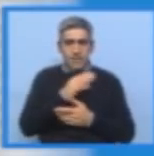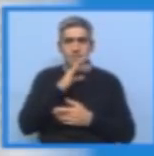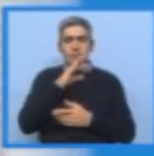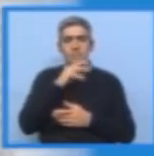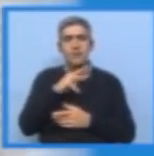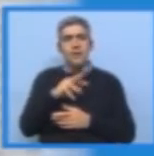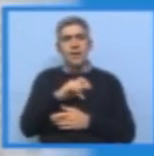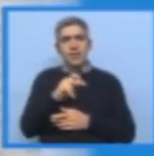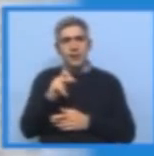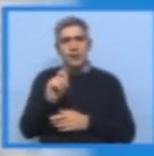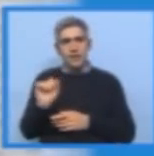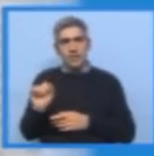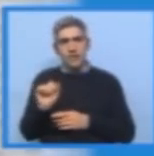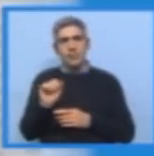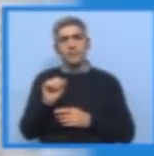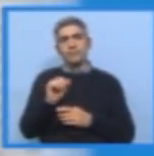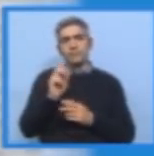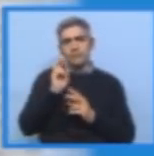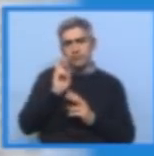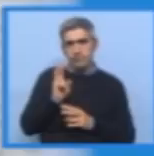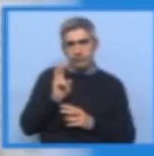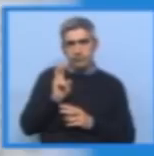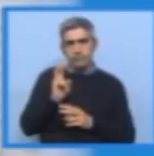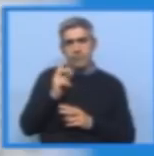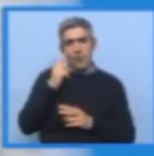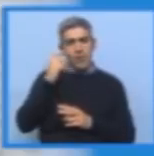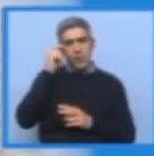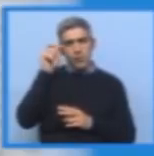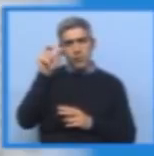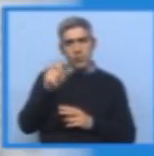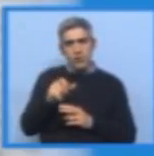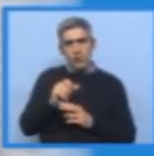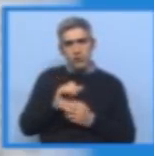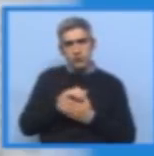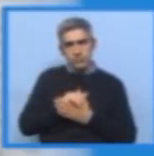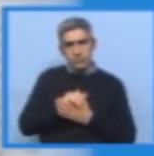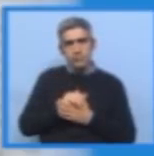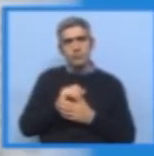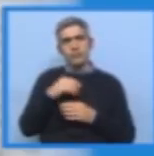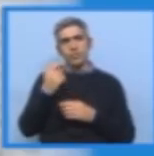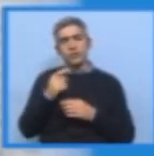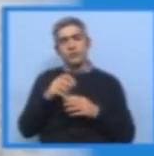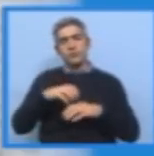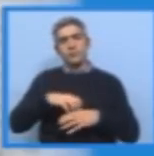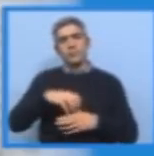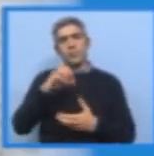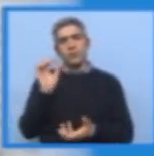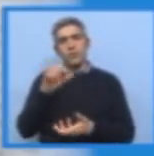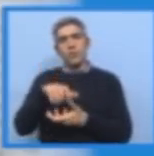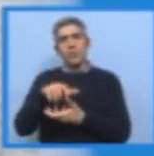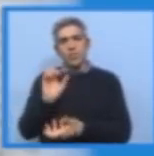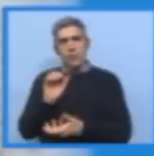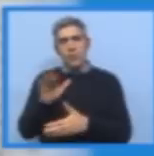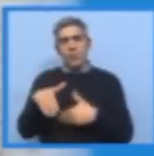e, prostrando-se diante dele, adoraram-no. Depois, abrindo os seus tesouros,